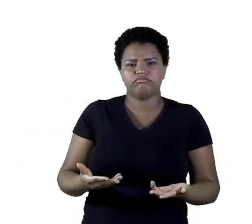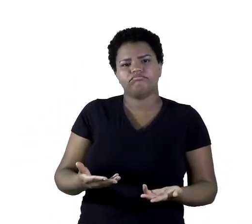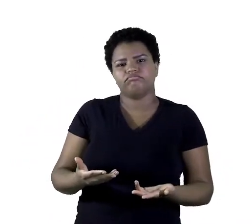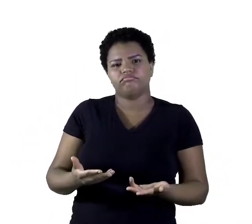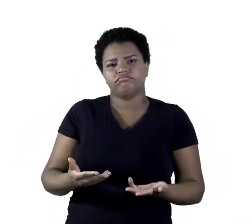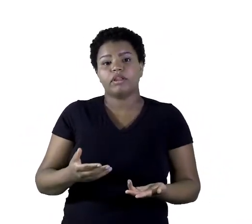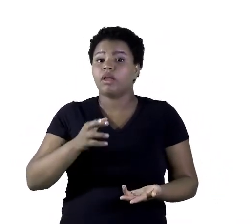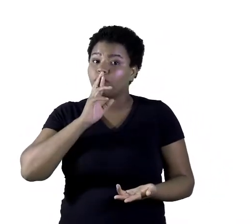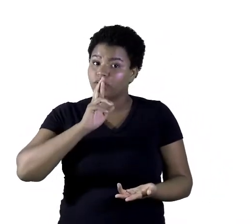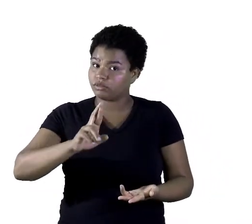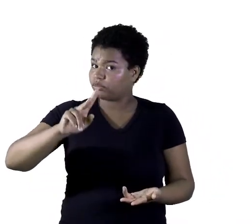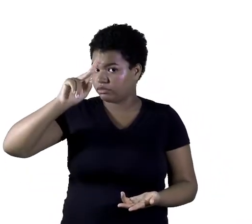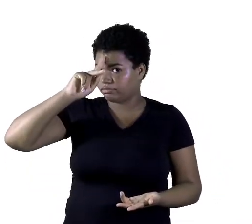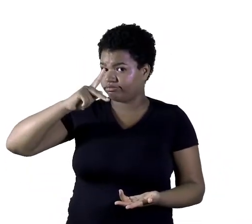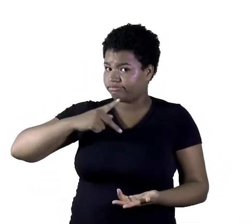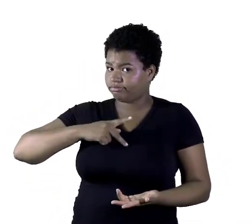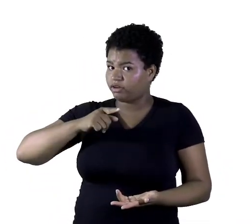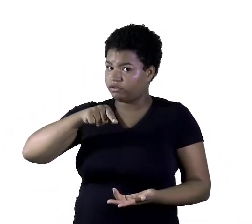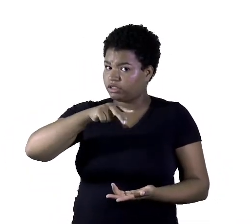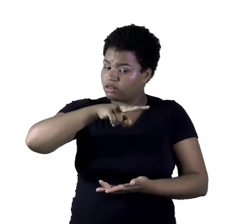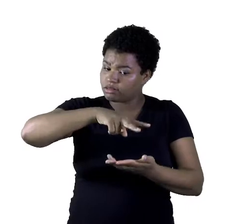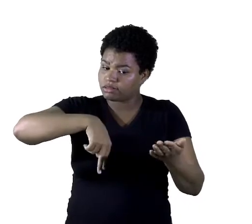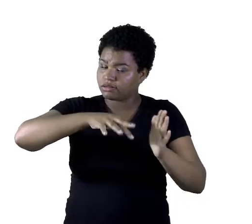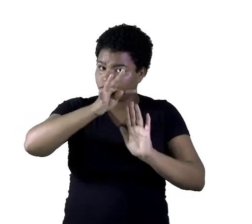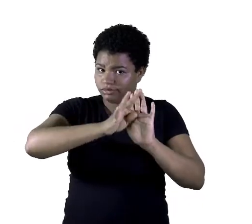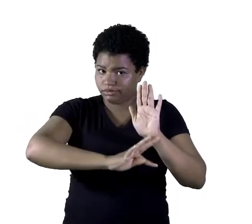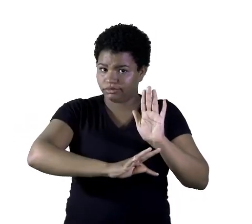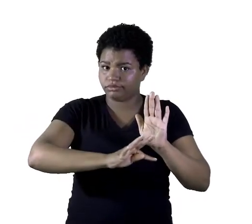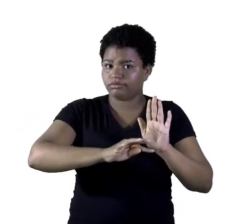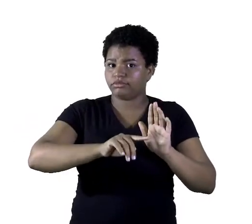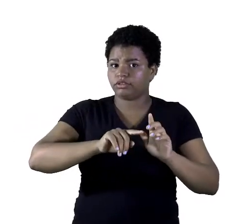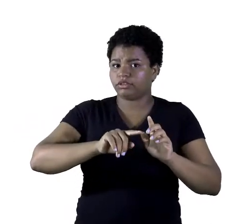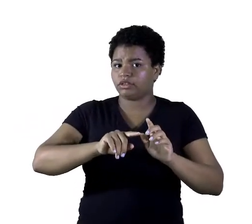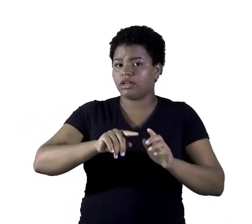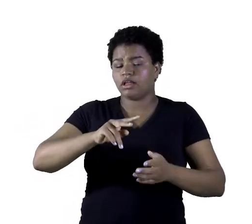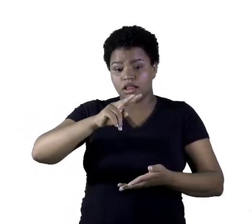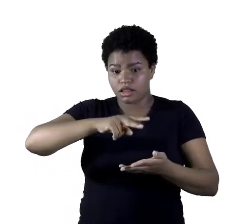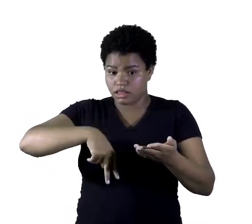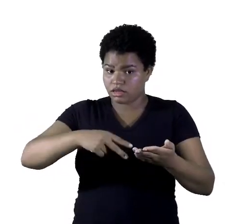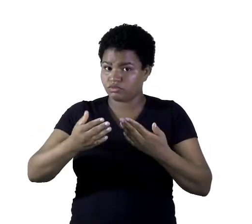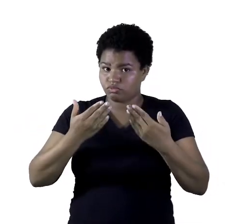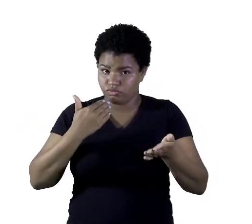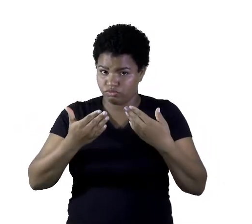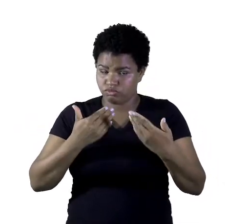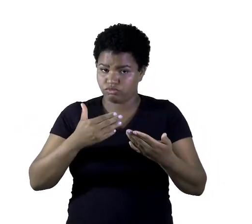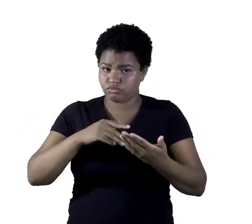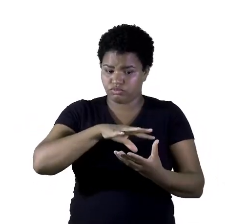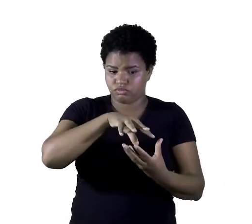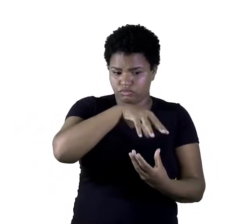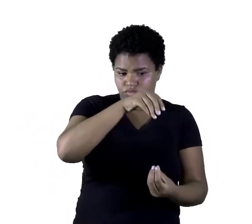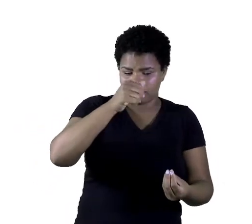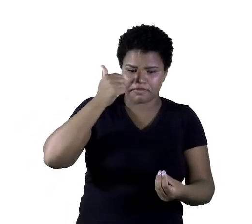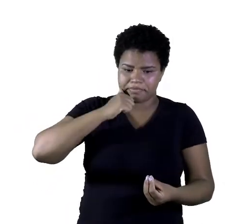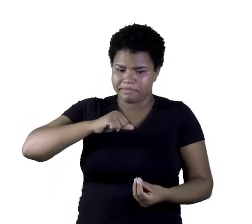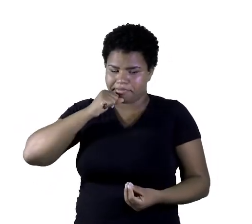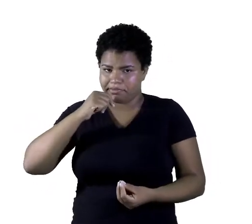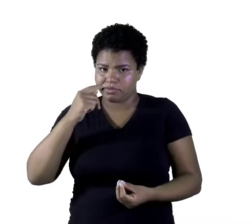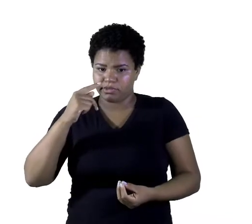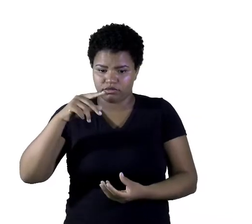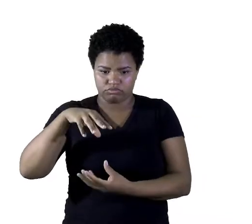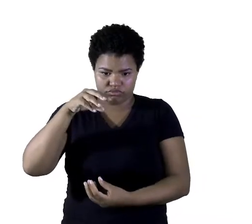história, ok? Vamos para a nossa última questão. A última pergunta é o seguinte: sobre o